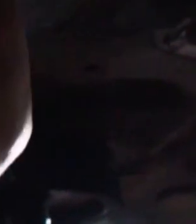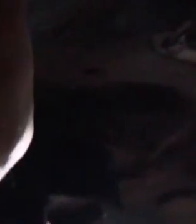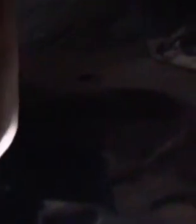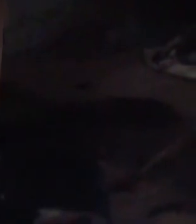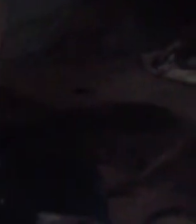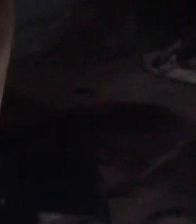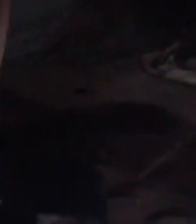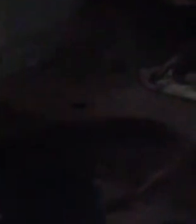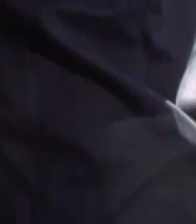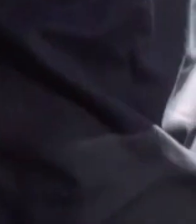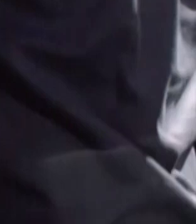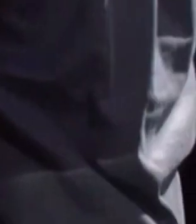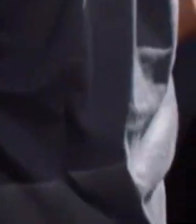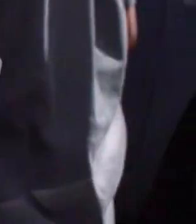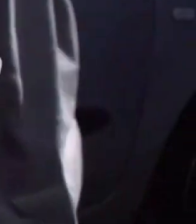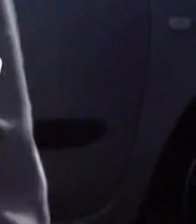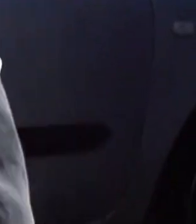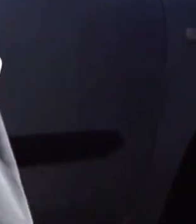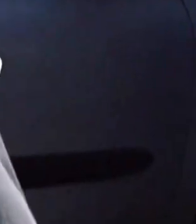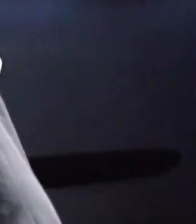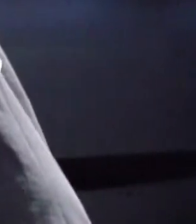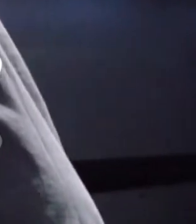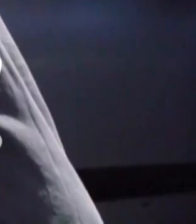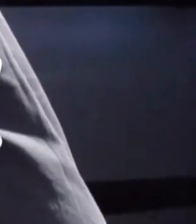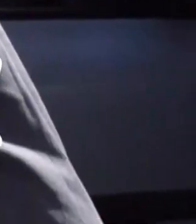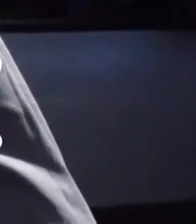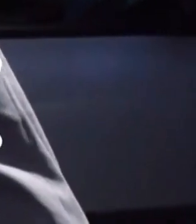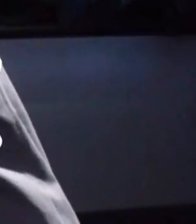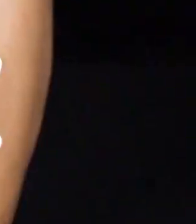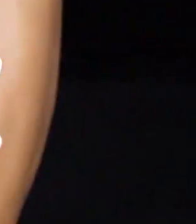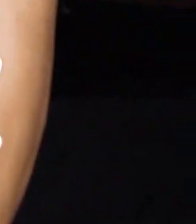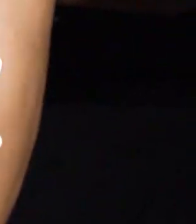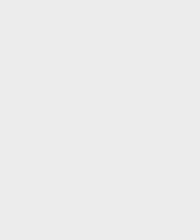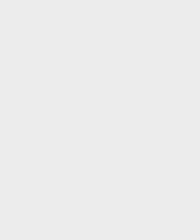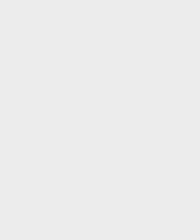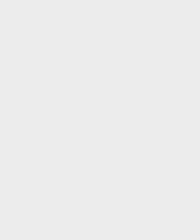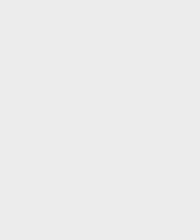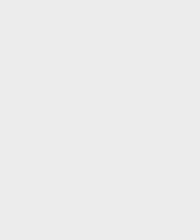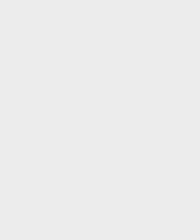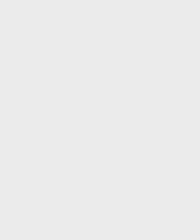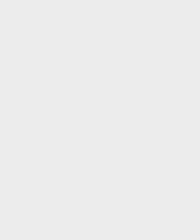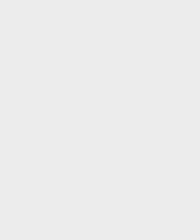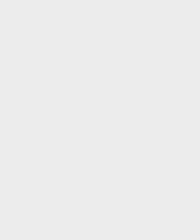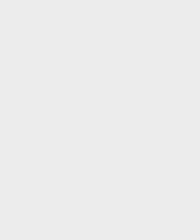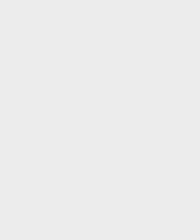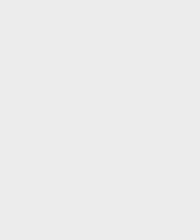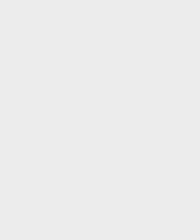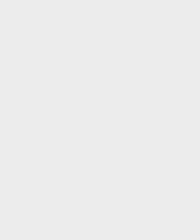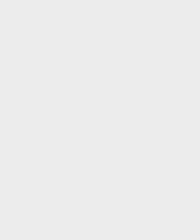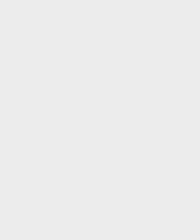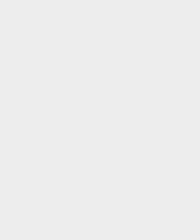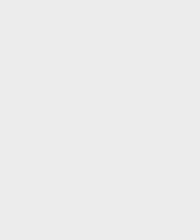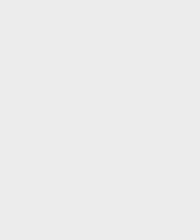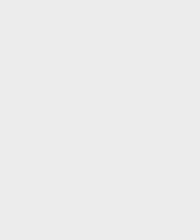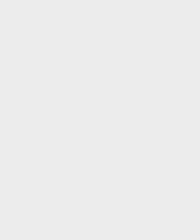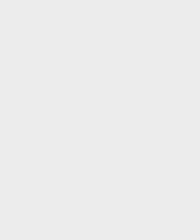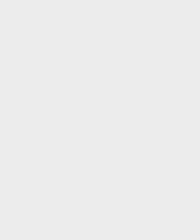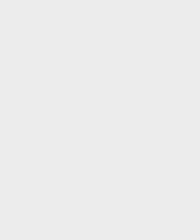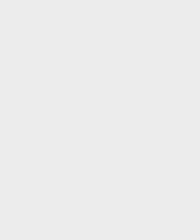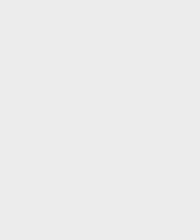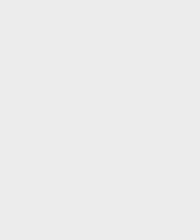Lembre-se, a diferença entre sonhar e vencer está na atitude. TV Alese, cidadania e informação.